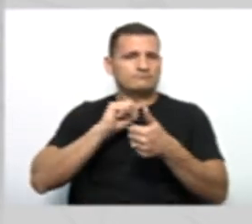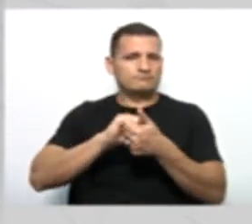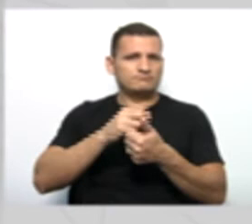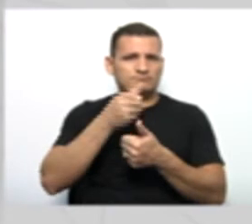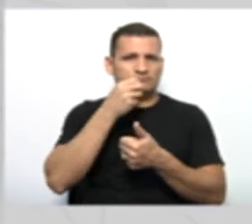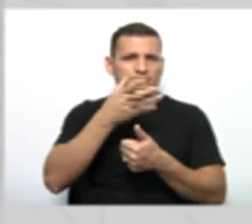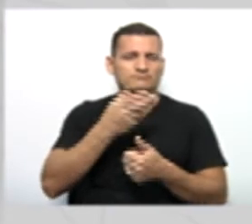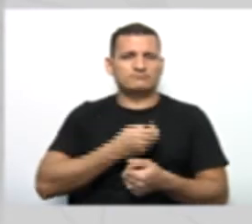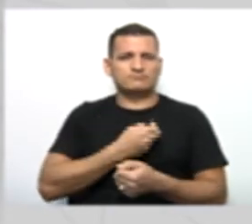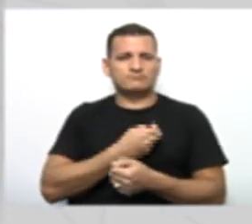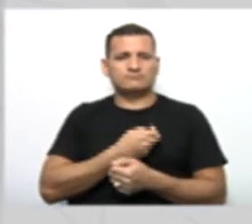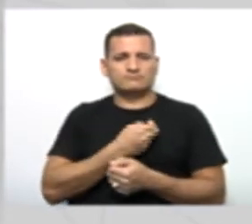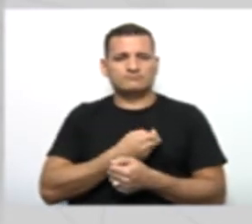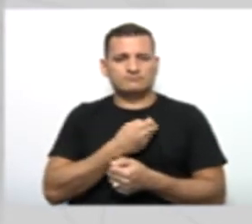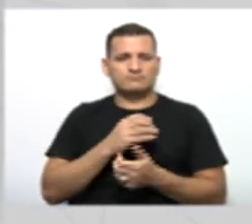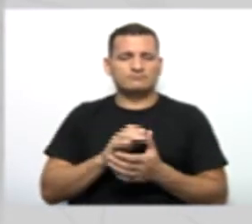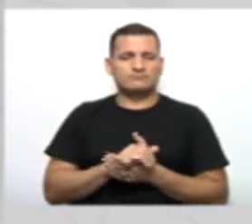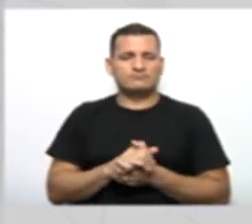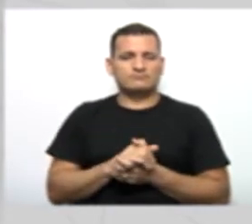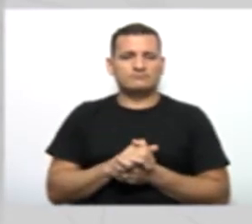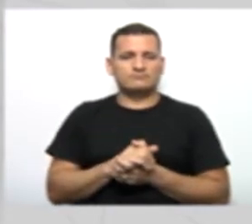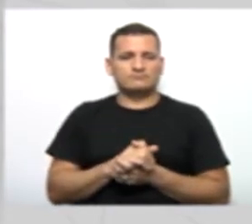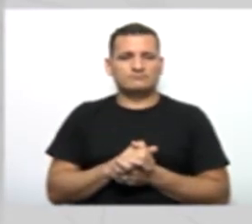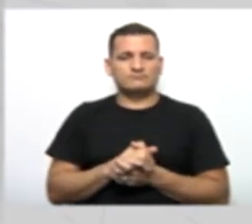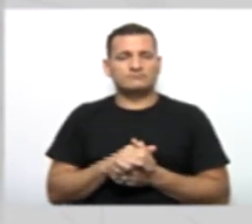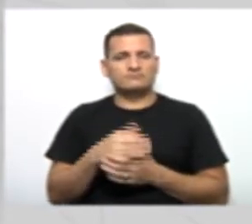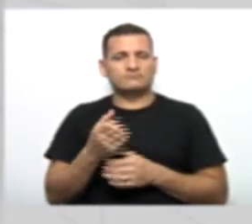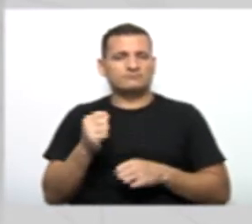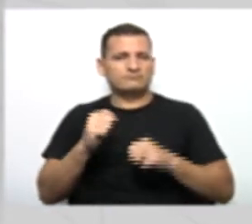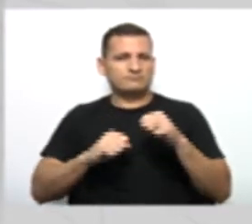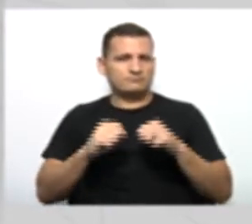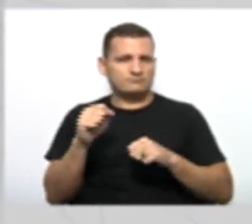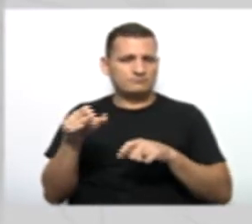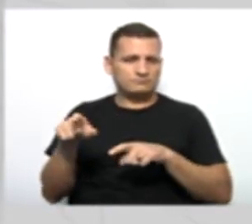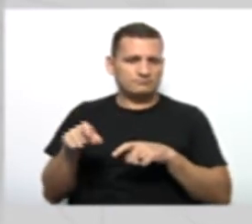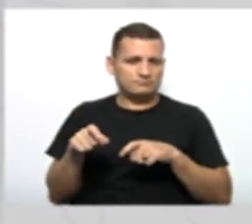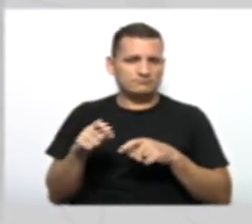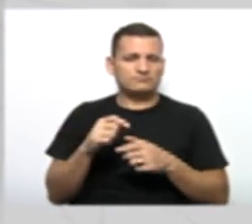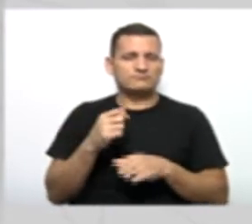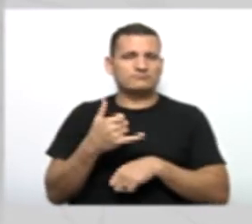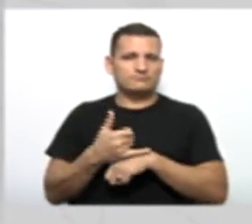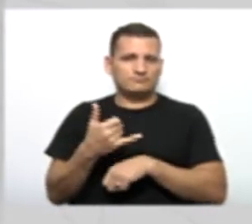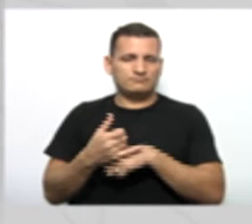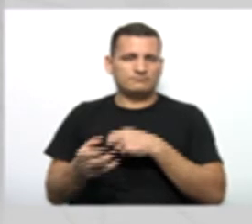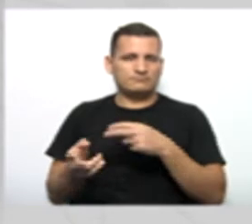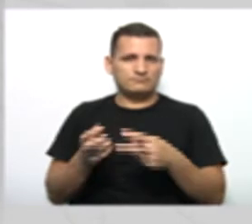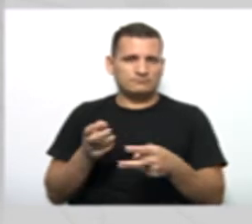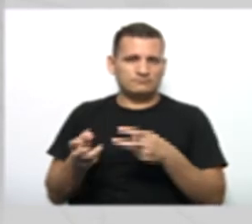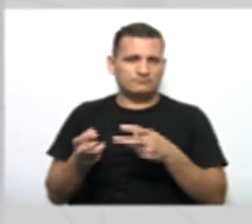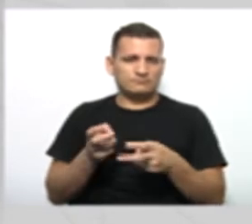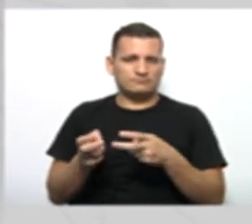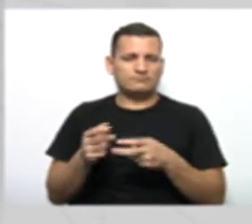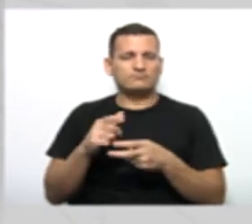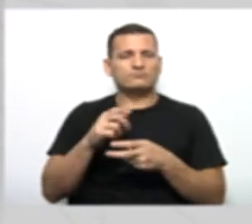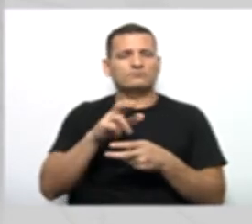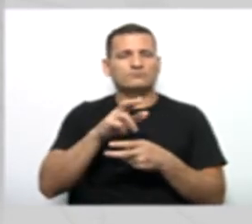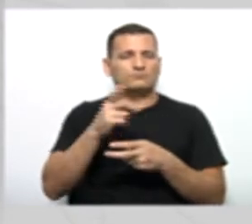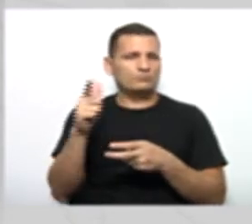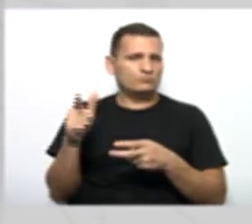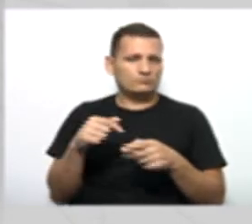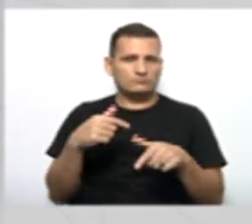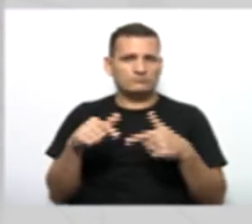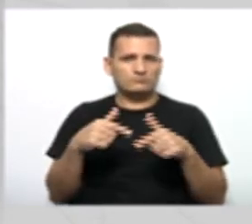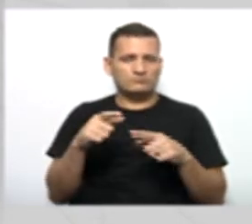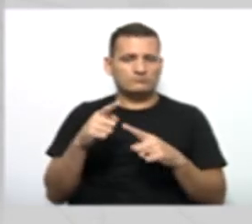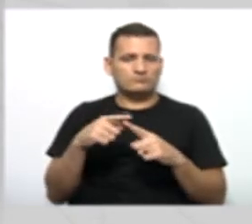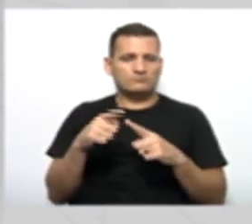isso, empreendimentos como indústrias agrícolas, mineração e outras atividades devem ter